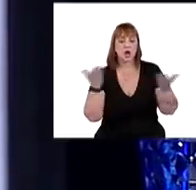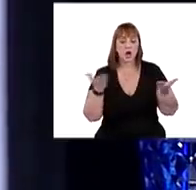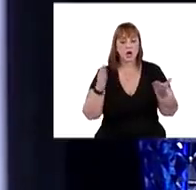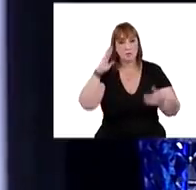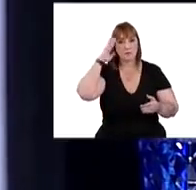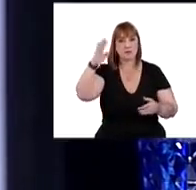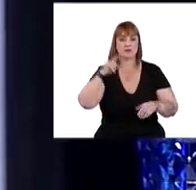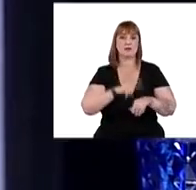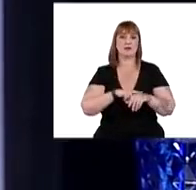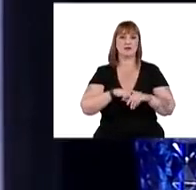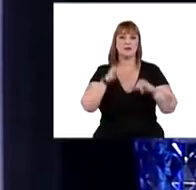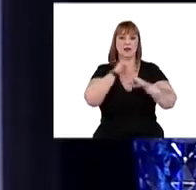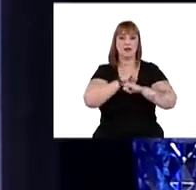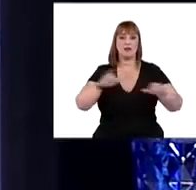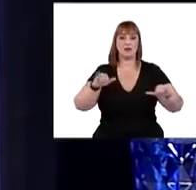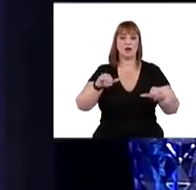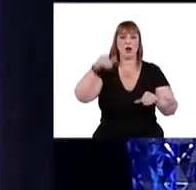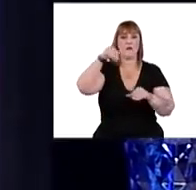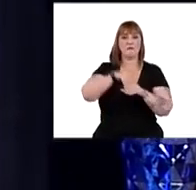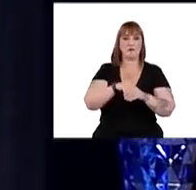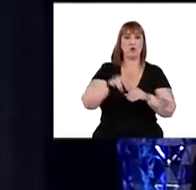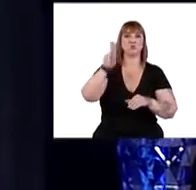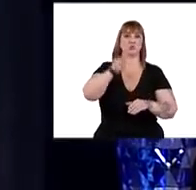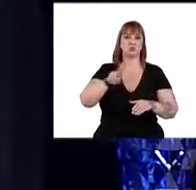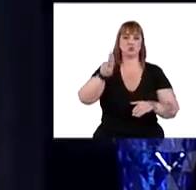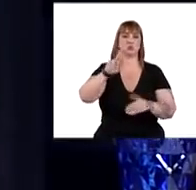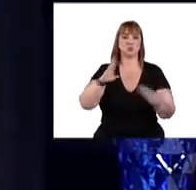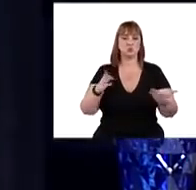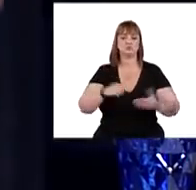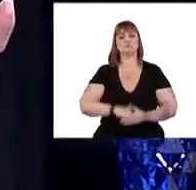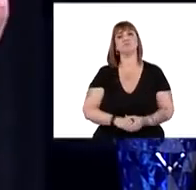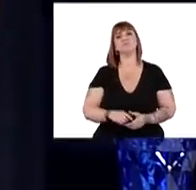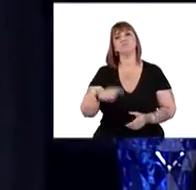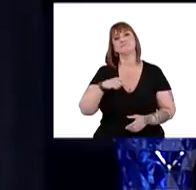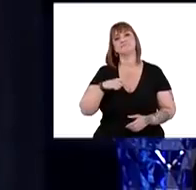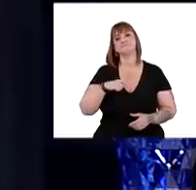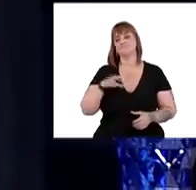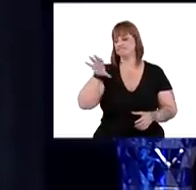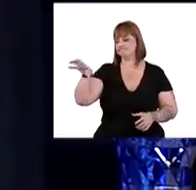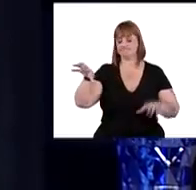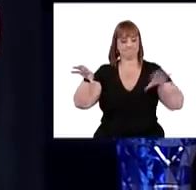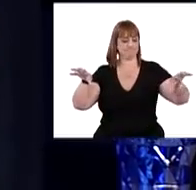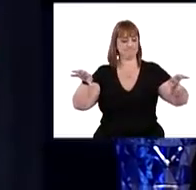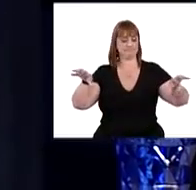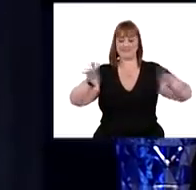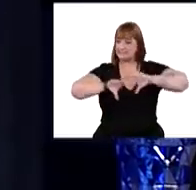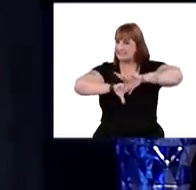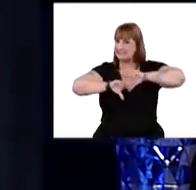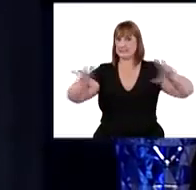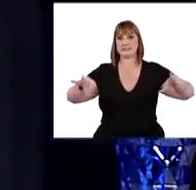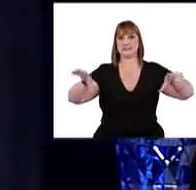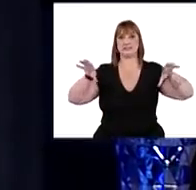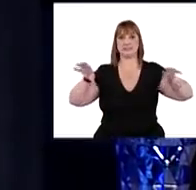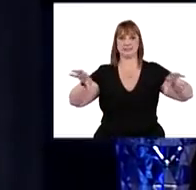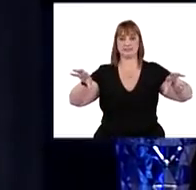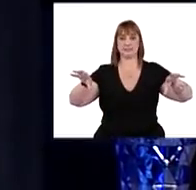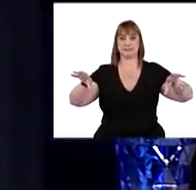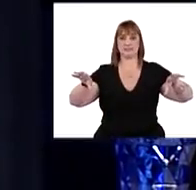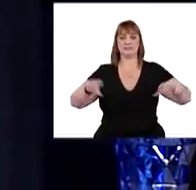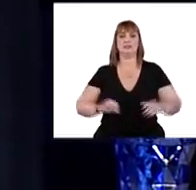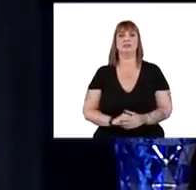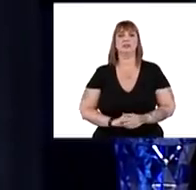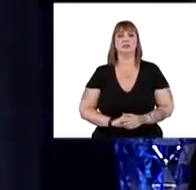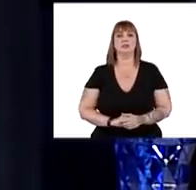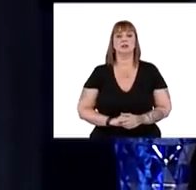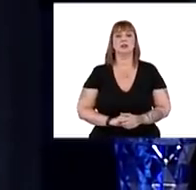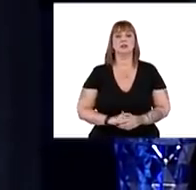das campanhas, é o voto útil. A gente tem 2 polos extremamente radicais e muito antagonistas,